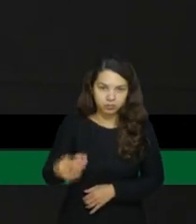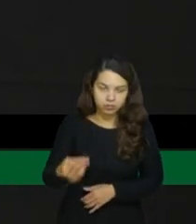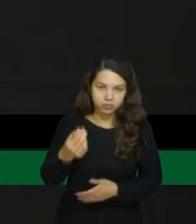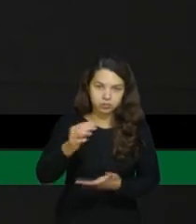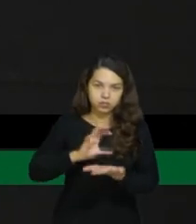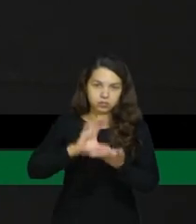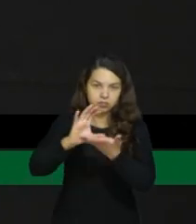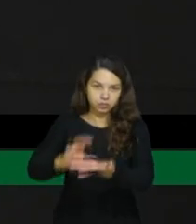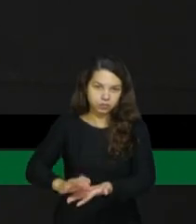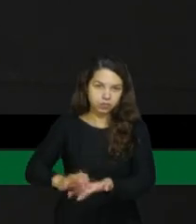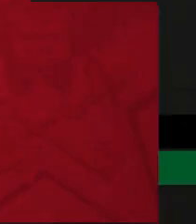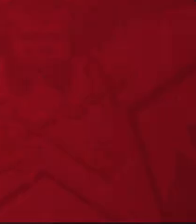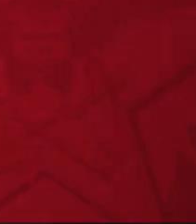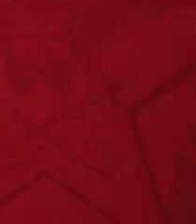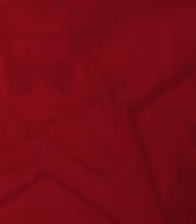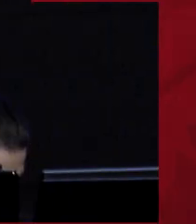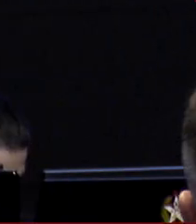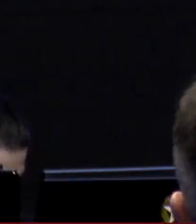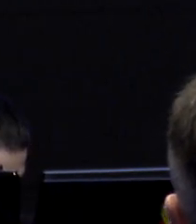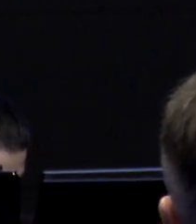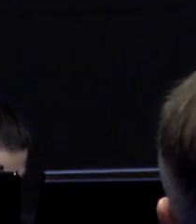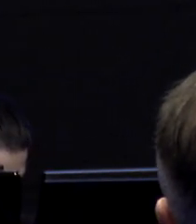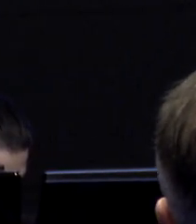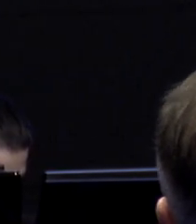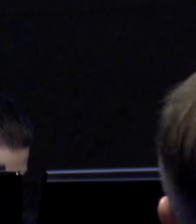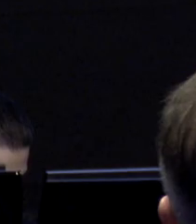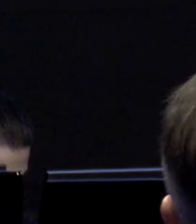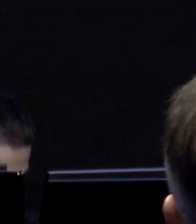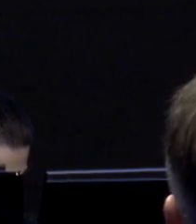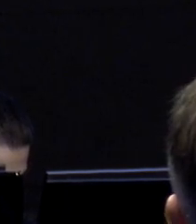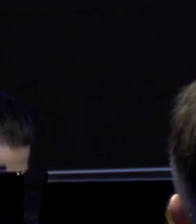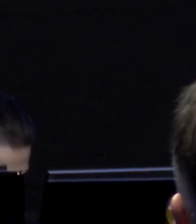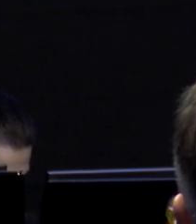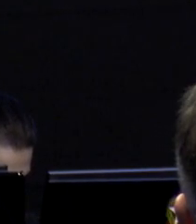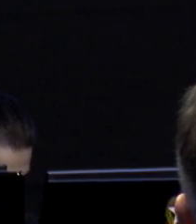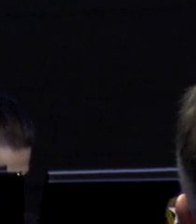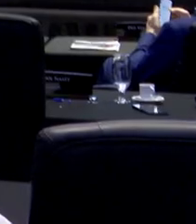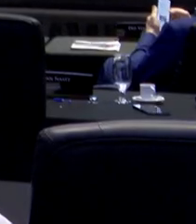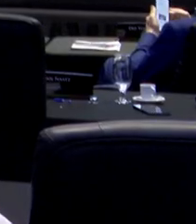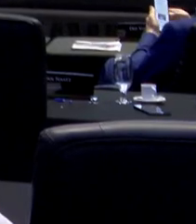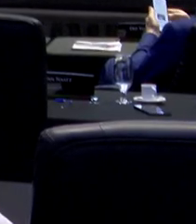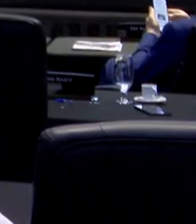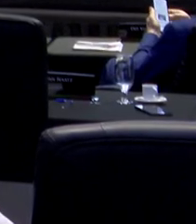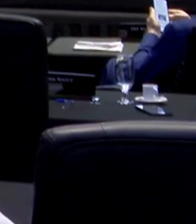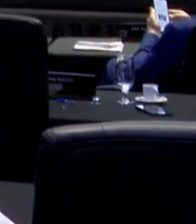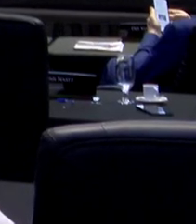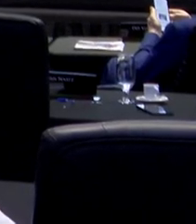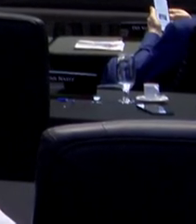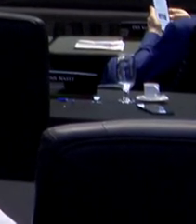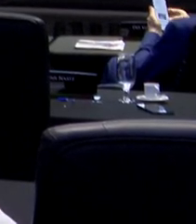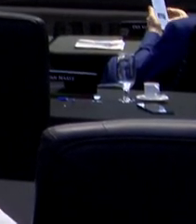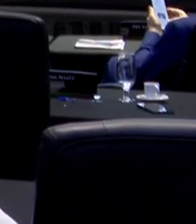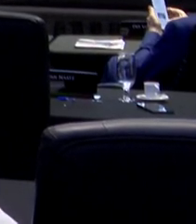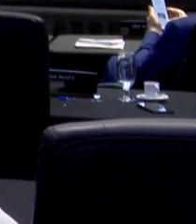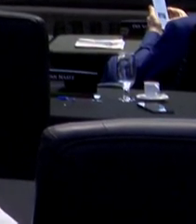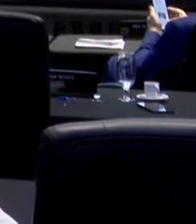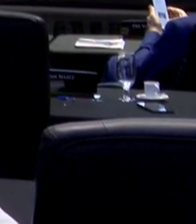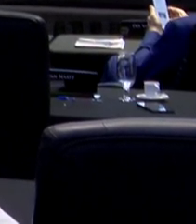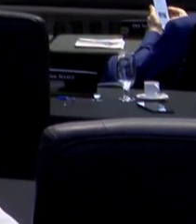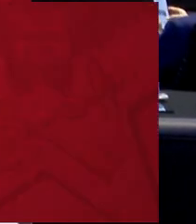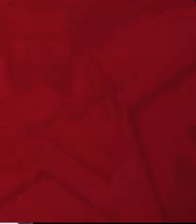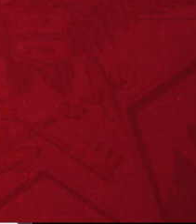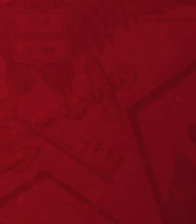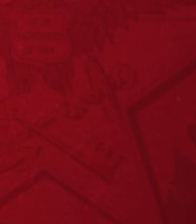Dona Francisca, para duas áreas de escape. O deputado Matheus Cadorim usou a tribuna para destacar ações desempenhadas ao longo do mandato